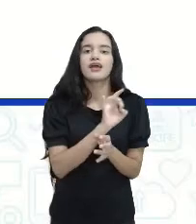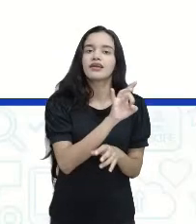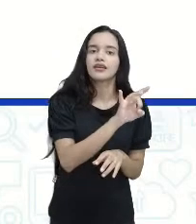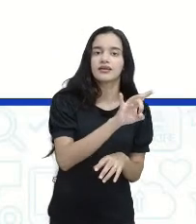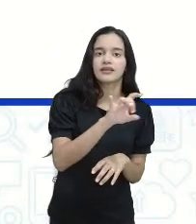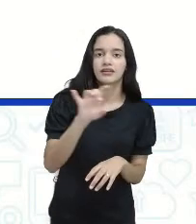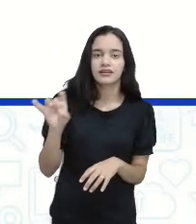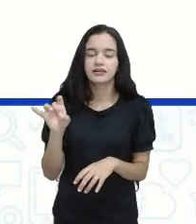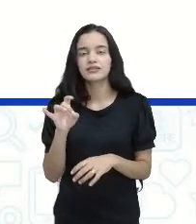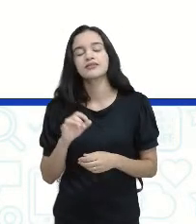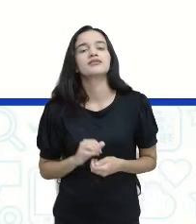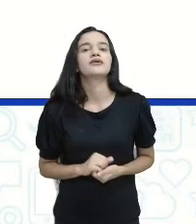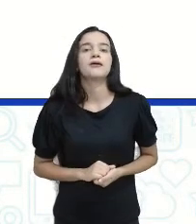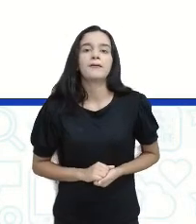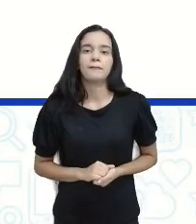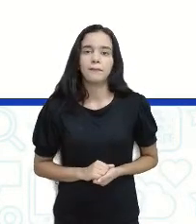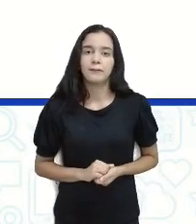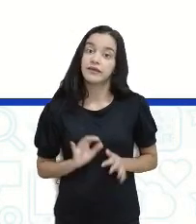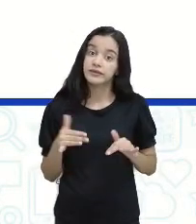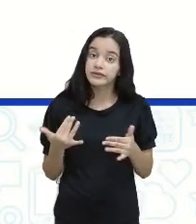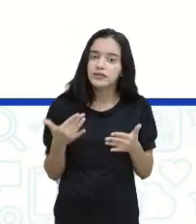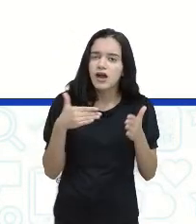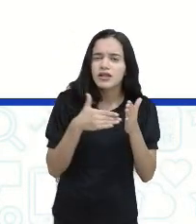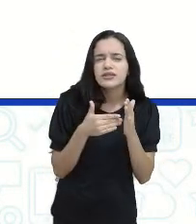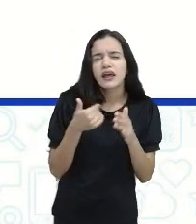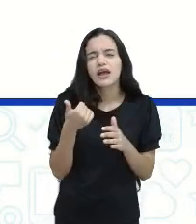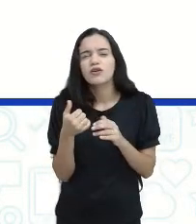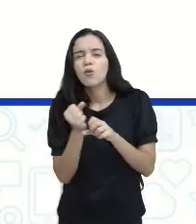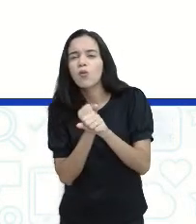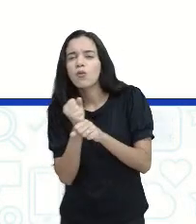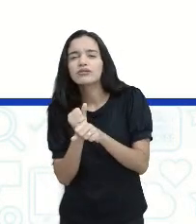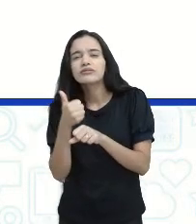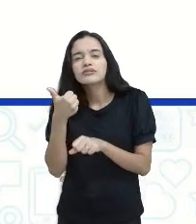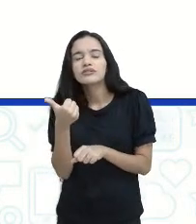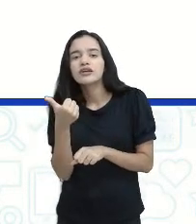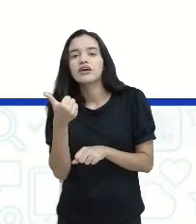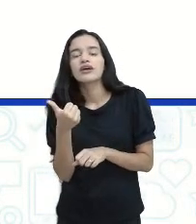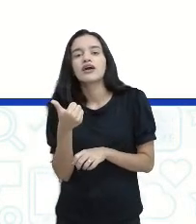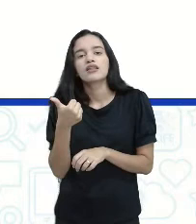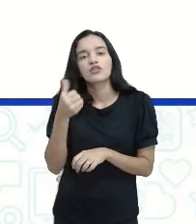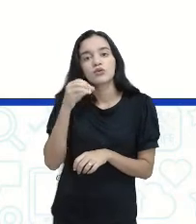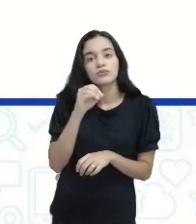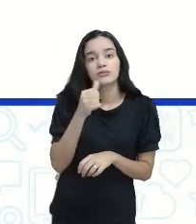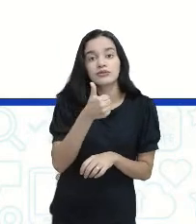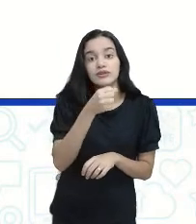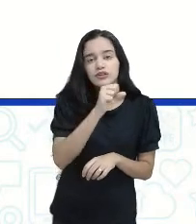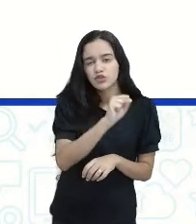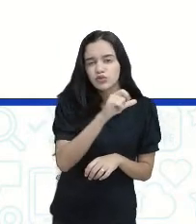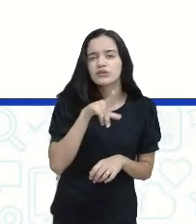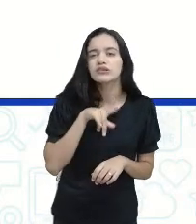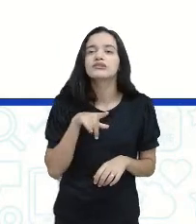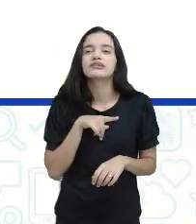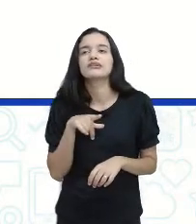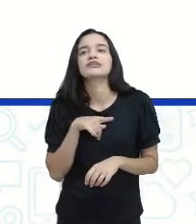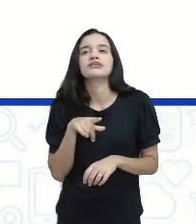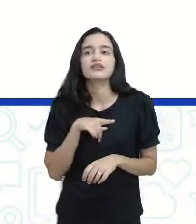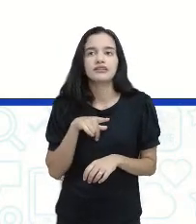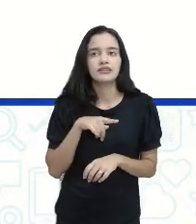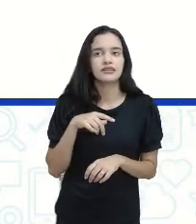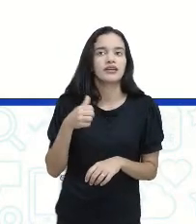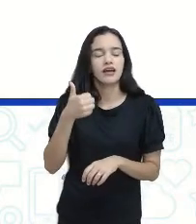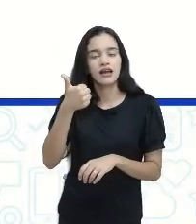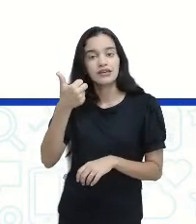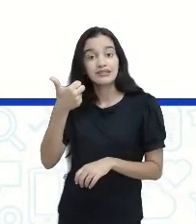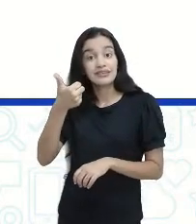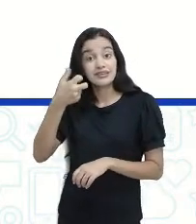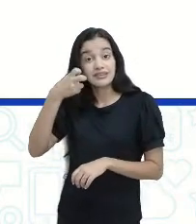cada categoria dessa. Então, até 2018, nós tínhamos cerca de 118 elementos, 51 elementos a mais